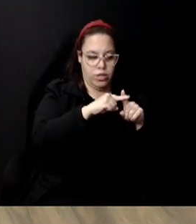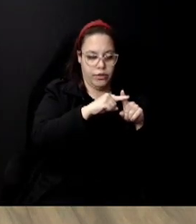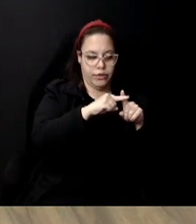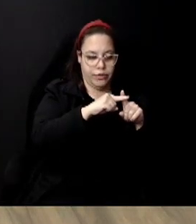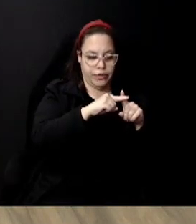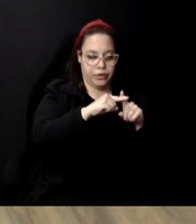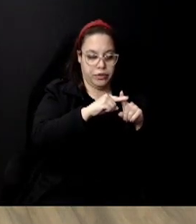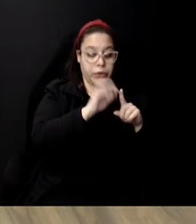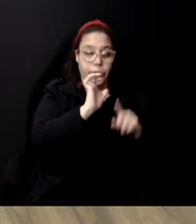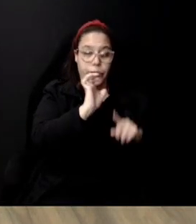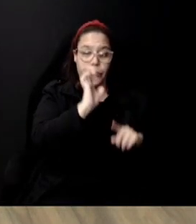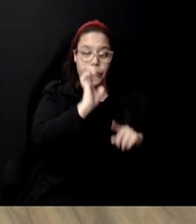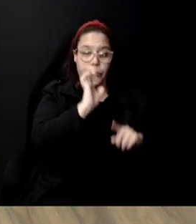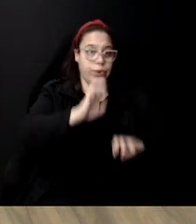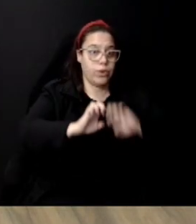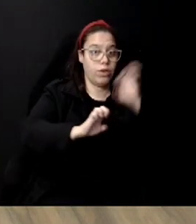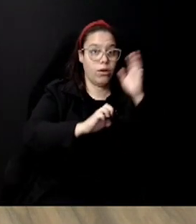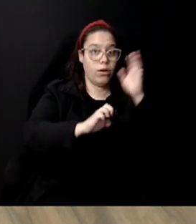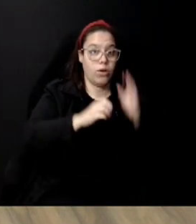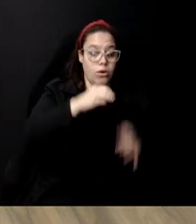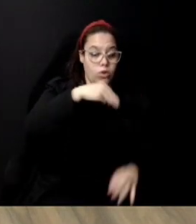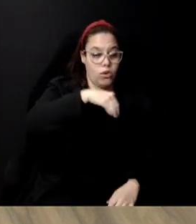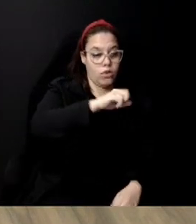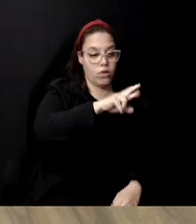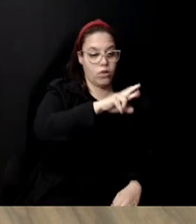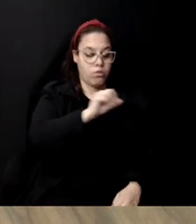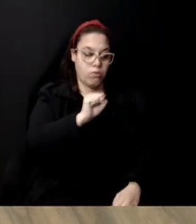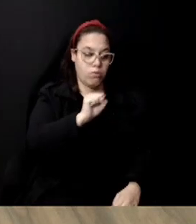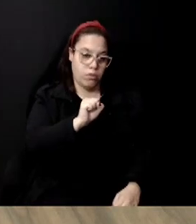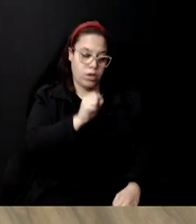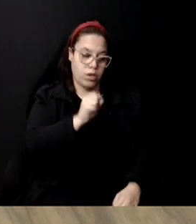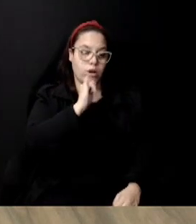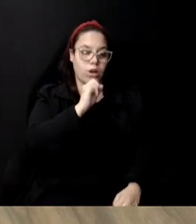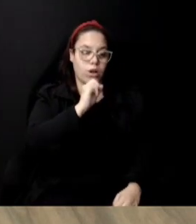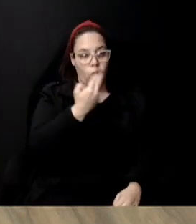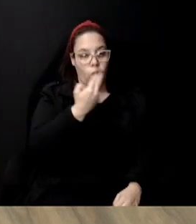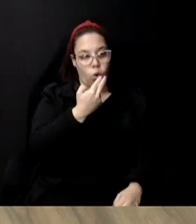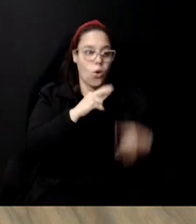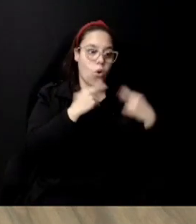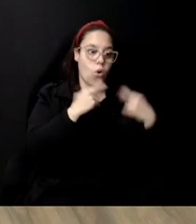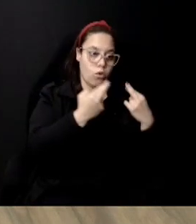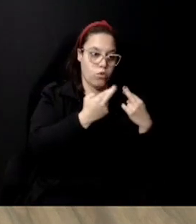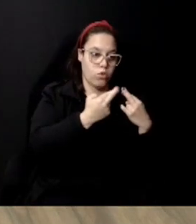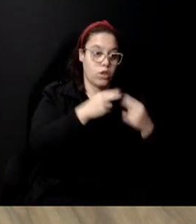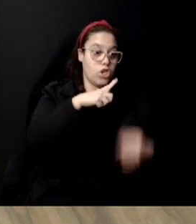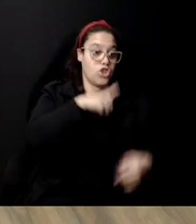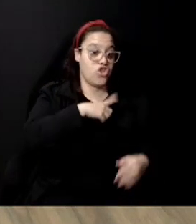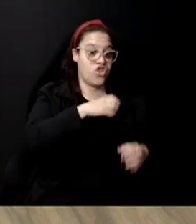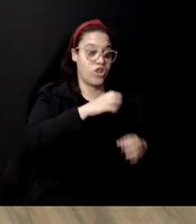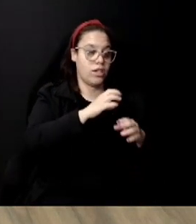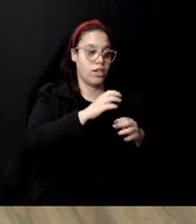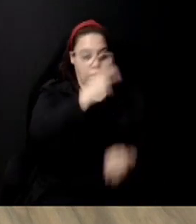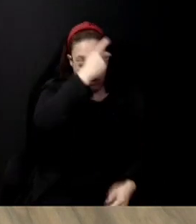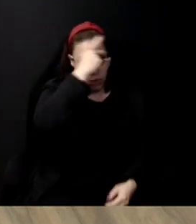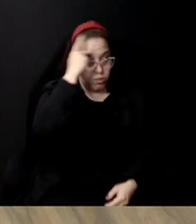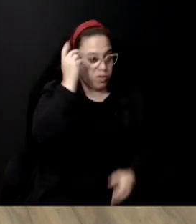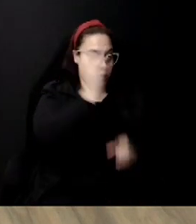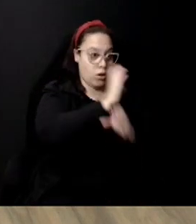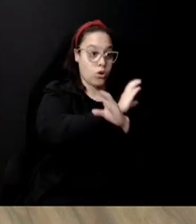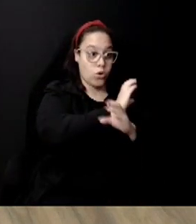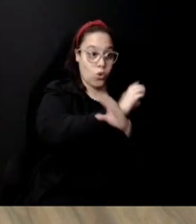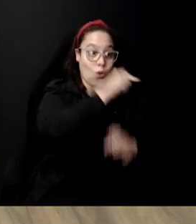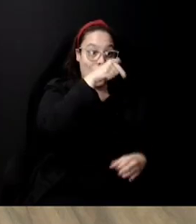evento, seja uma missa, uma reunião, qualquer coisa parecida, que tinha civis lá dentro, então aí